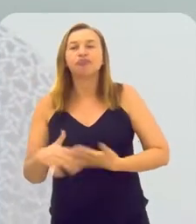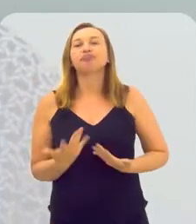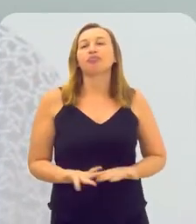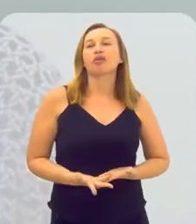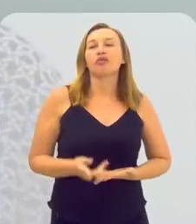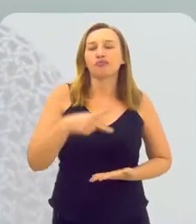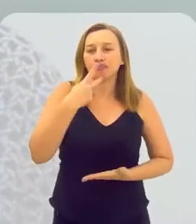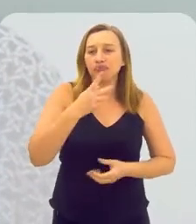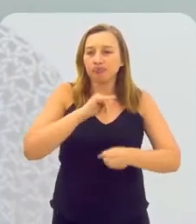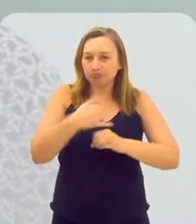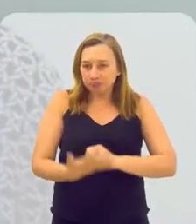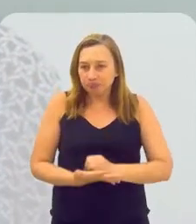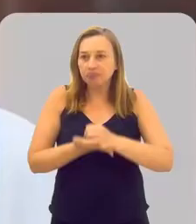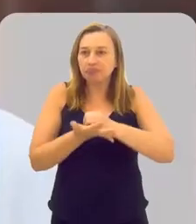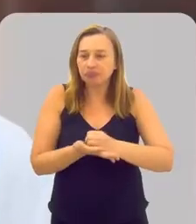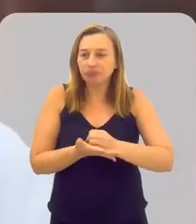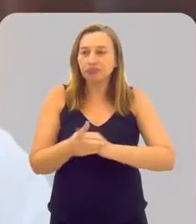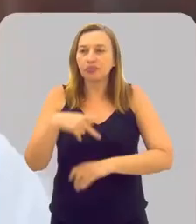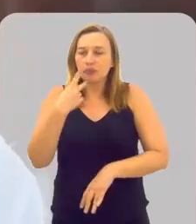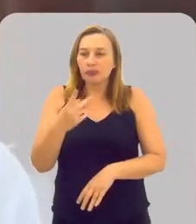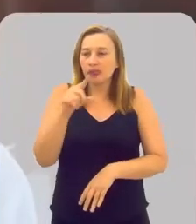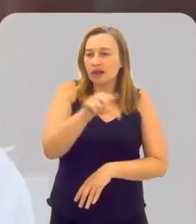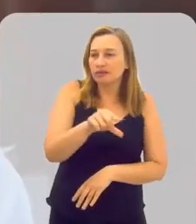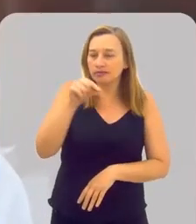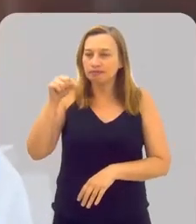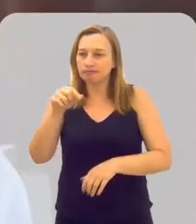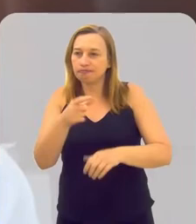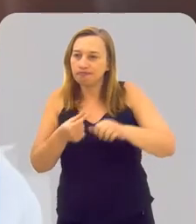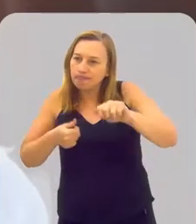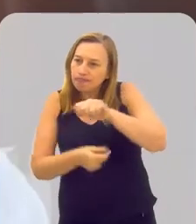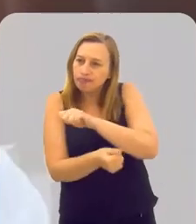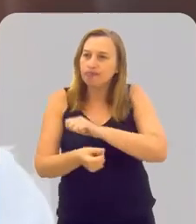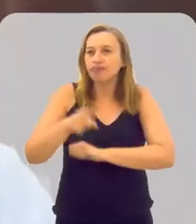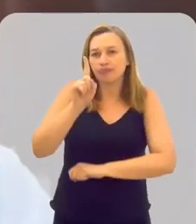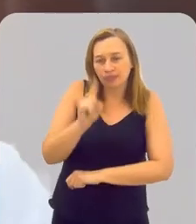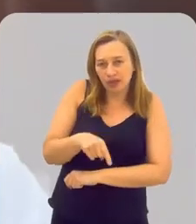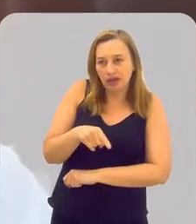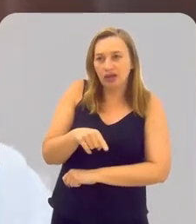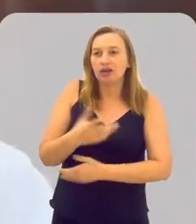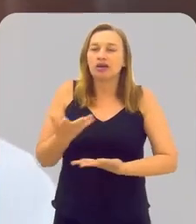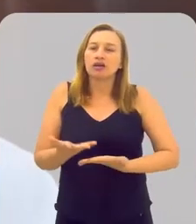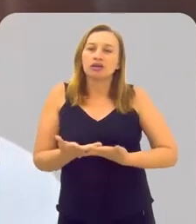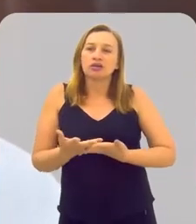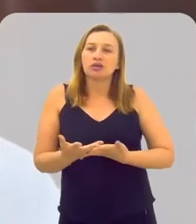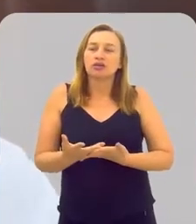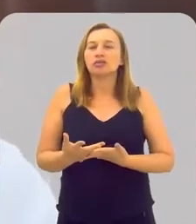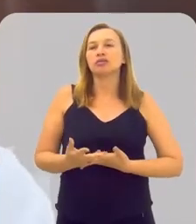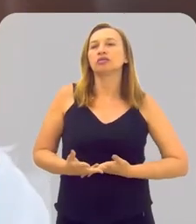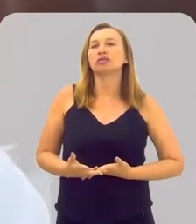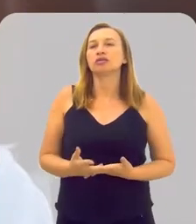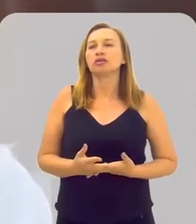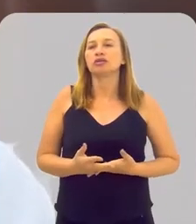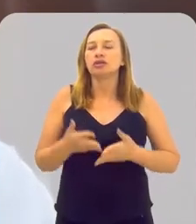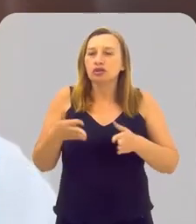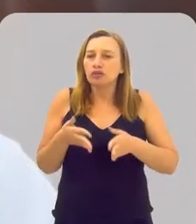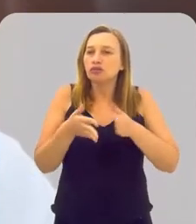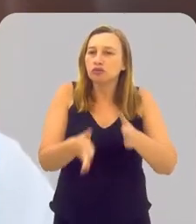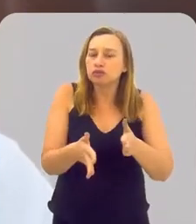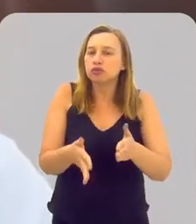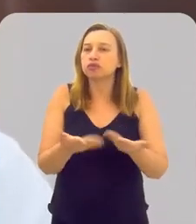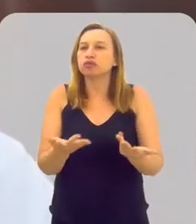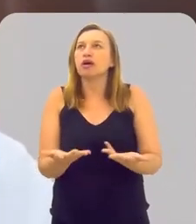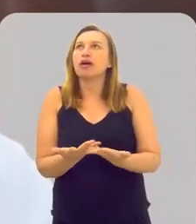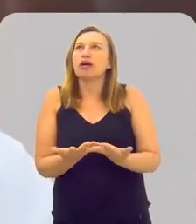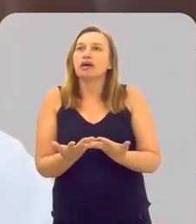maneira geral? Quando a gente fala de sustentabilidade, a gente fala da decisão do investimento, né? Isso está virando o